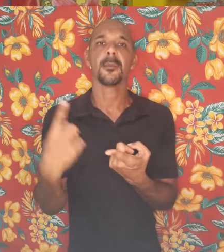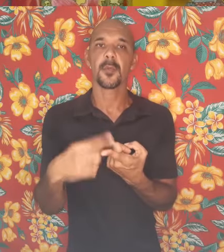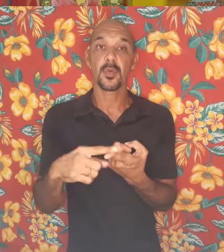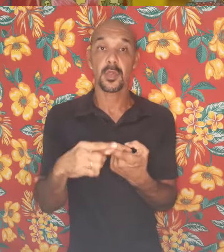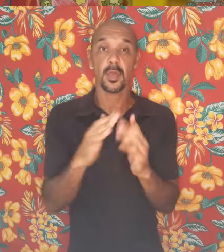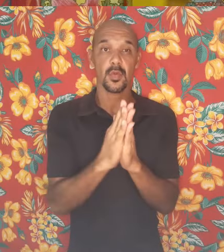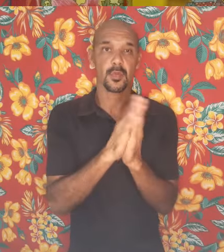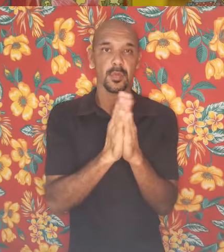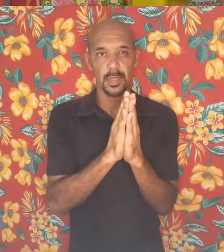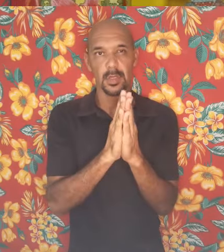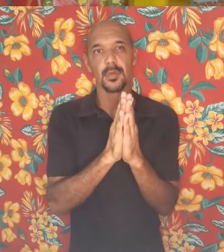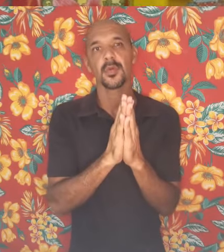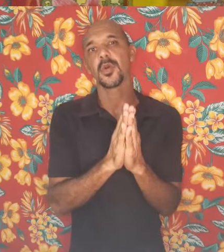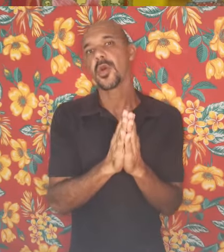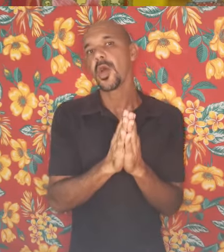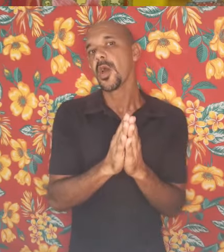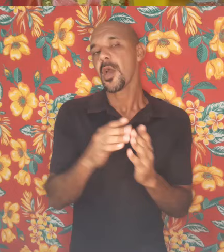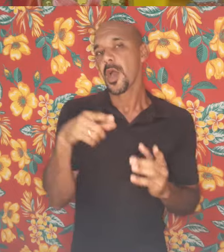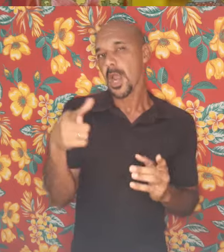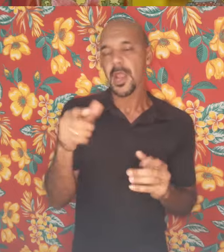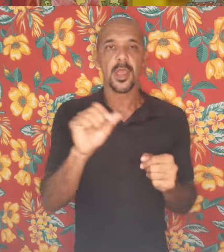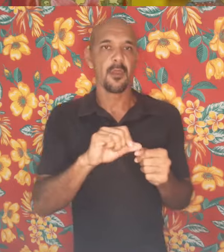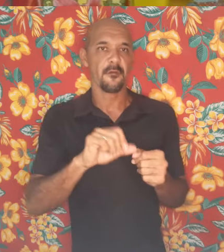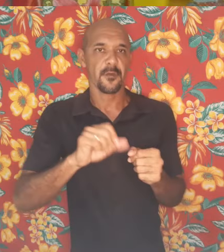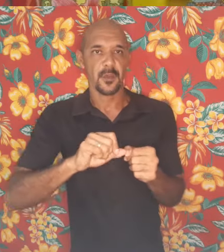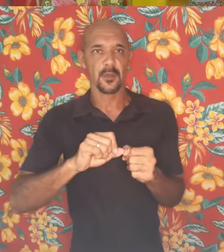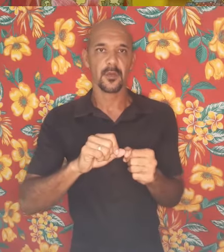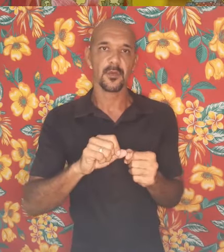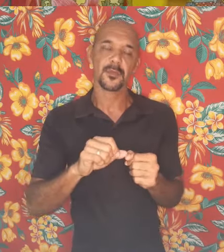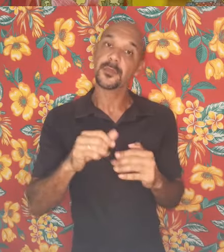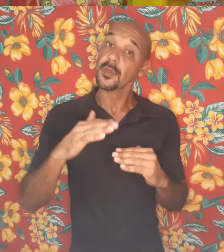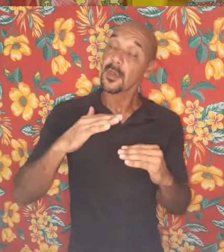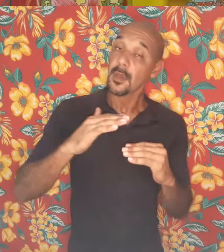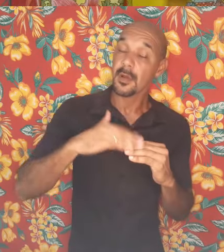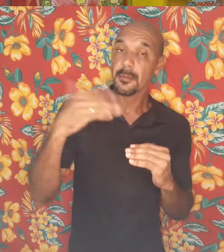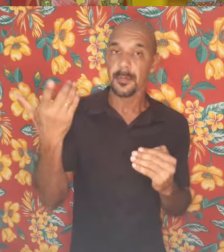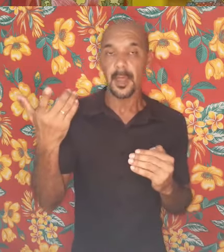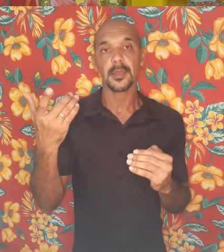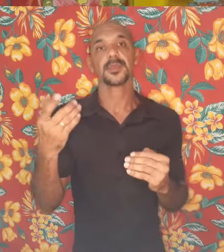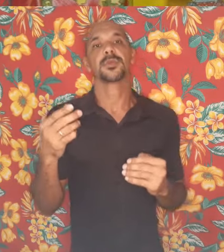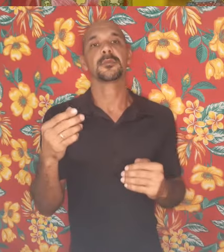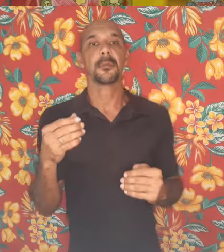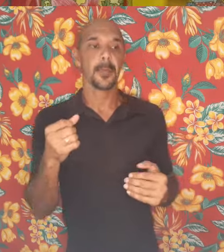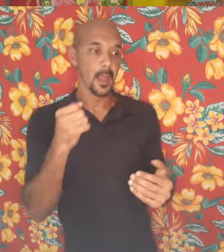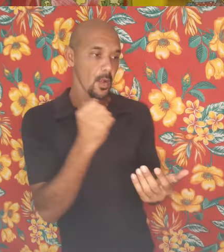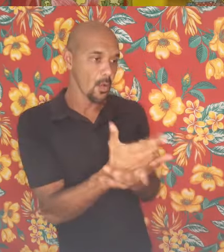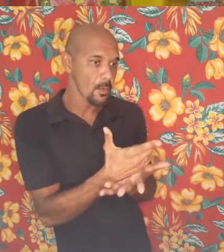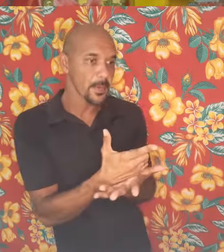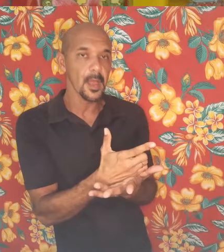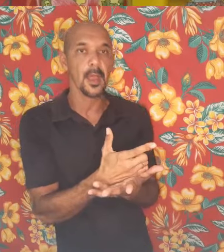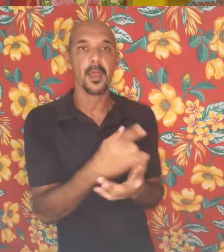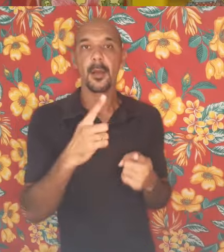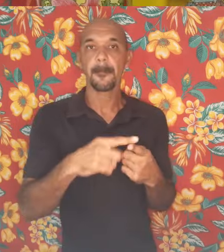feitos, tá? E outra coisa é a facilidade, o acesso que a gente tem ao material, que é um material relativamente barato. E quando a